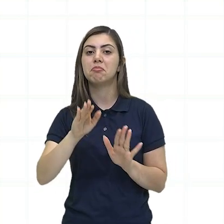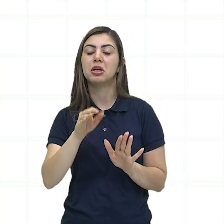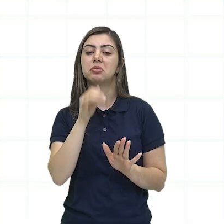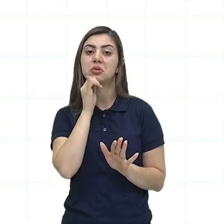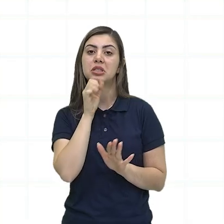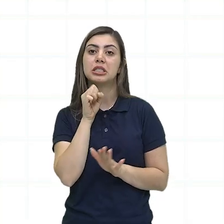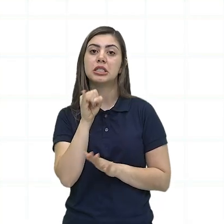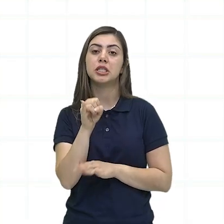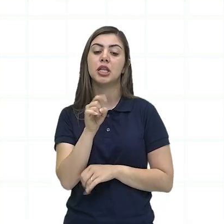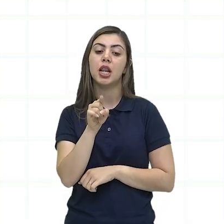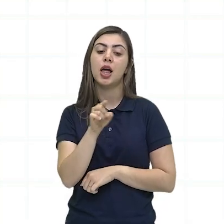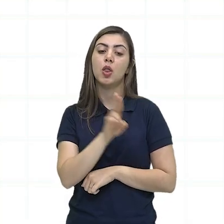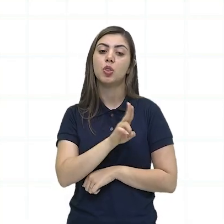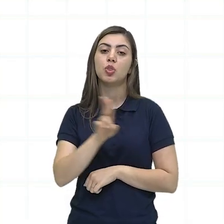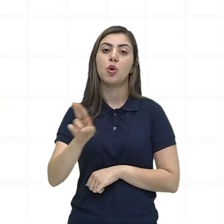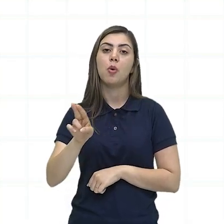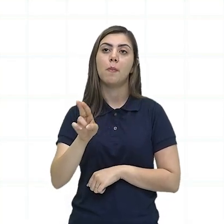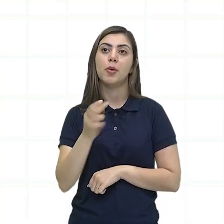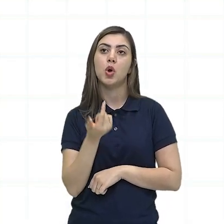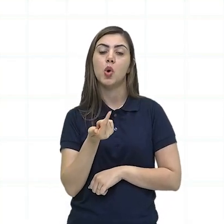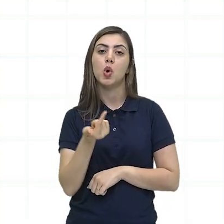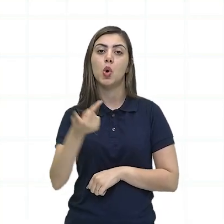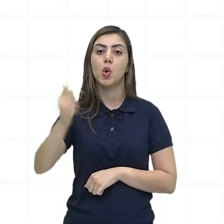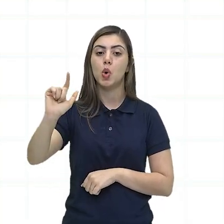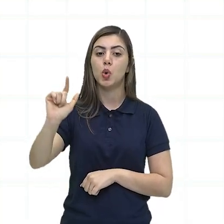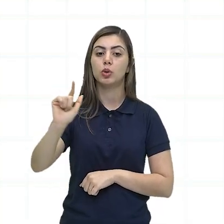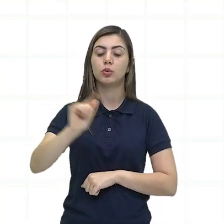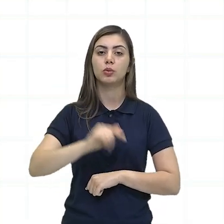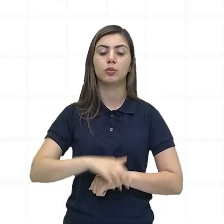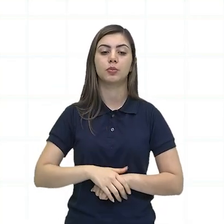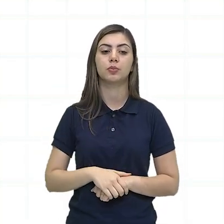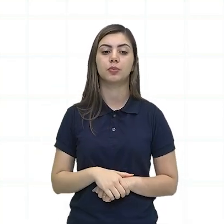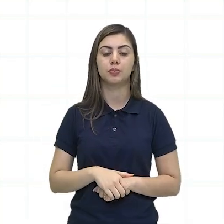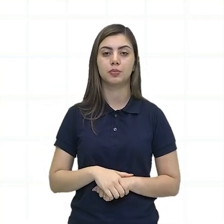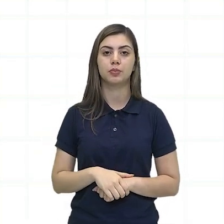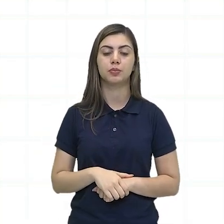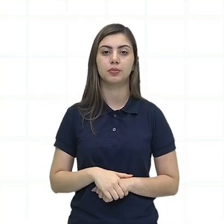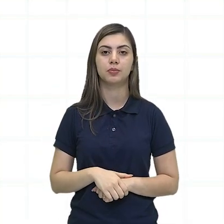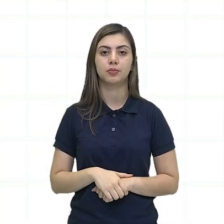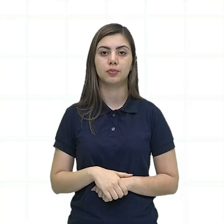fosse assim, ó, this is Andrew's